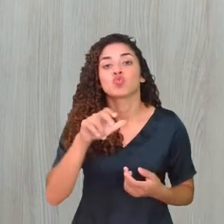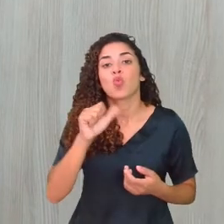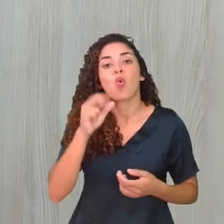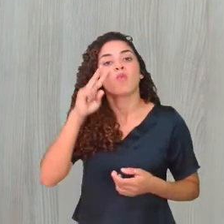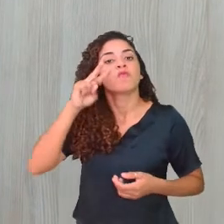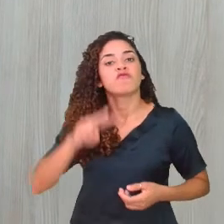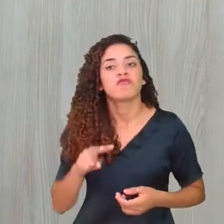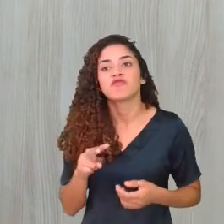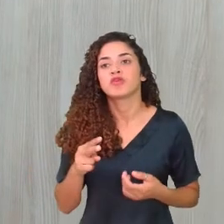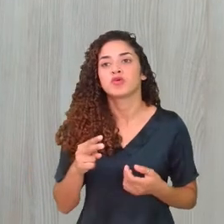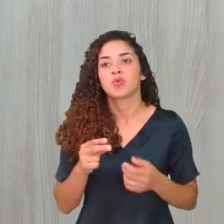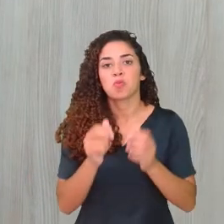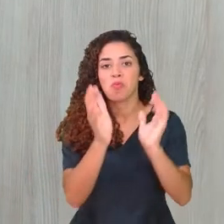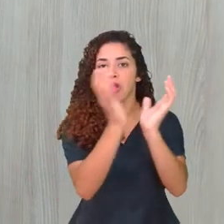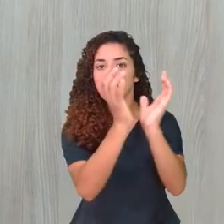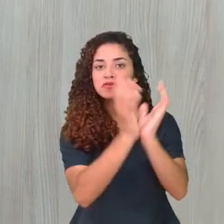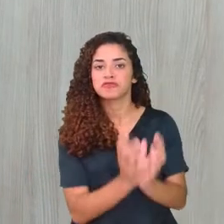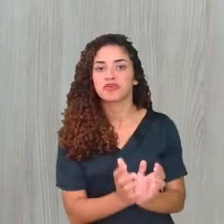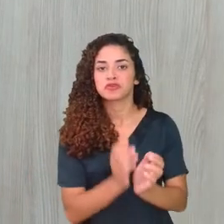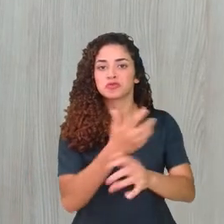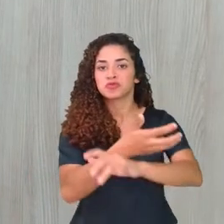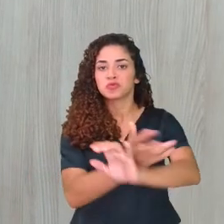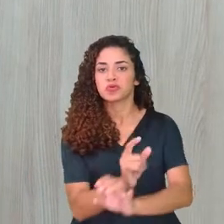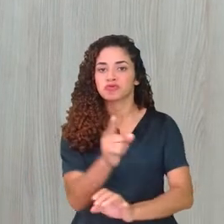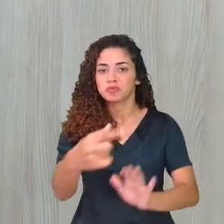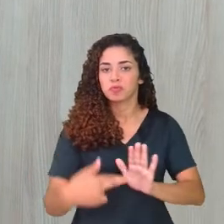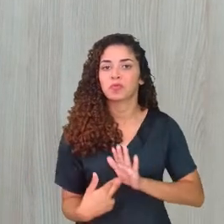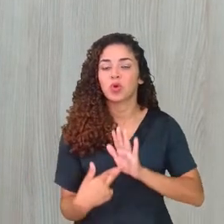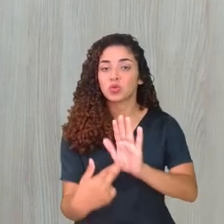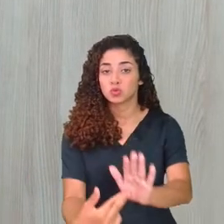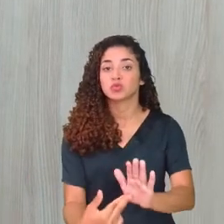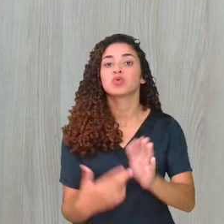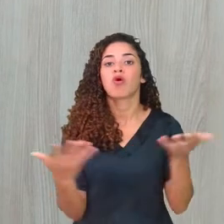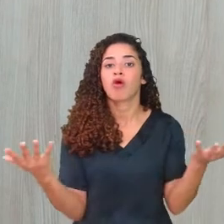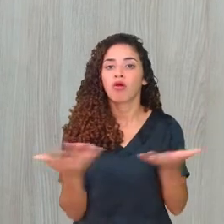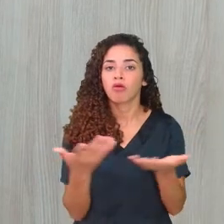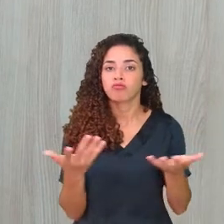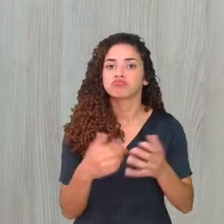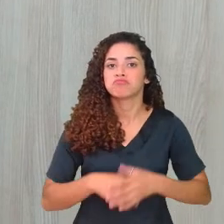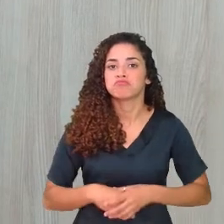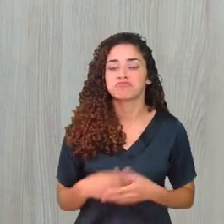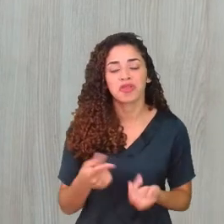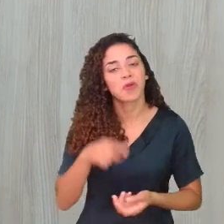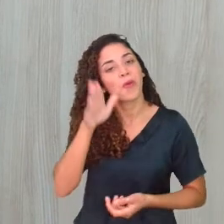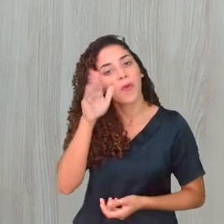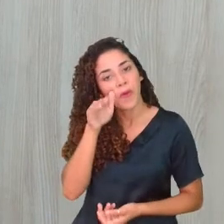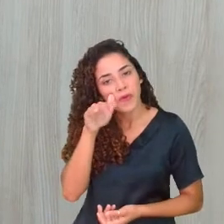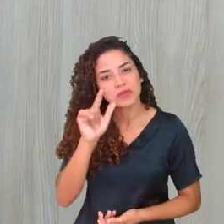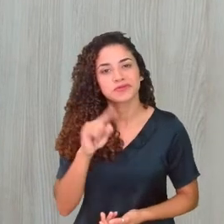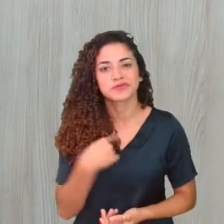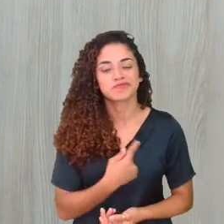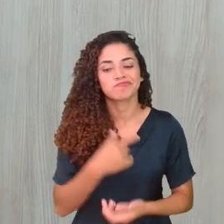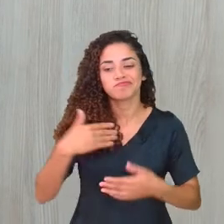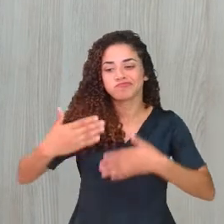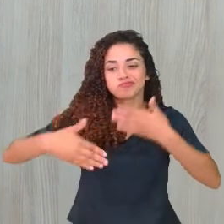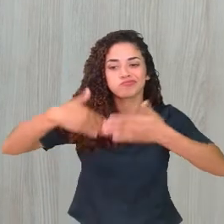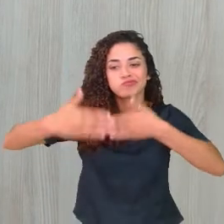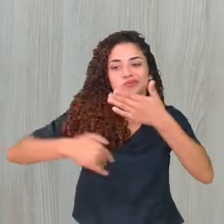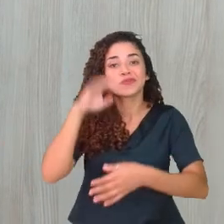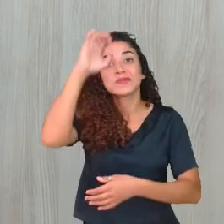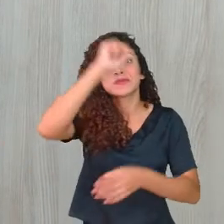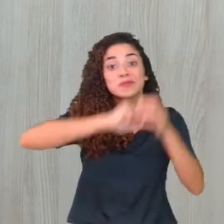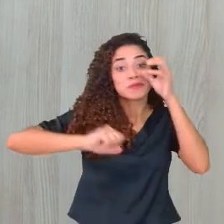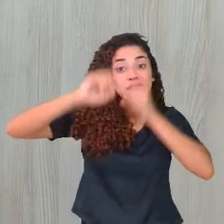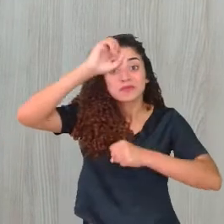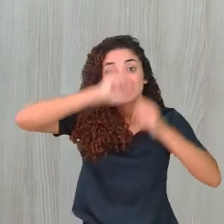visto, professora, essa classificação dos ossos que você apresentou aí anteriormente. Então, é isso, essas curiosidades, a cada dia a gente vai aprendendo